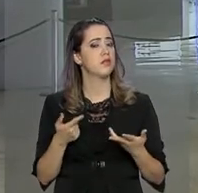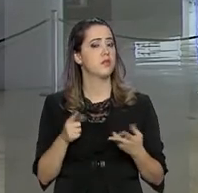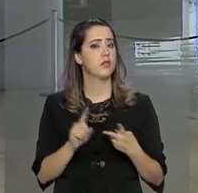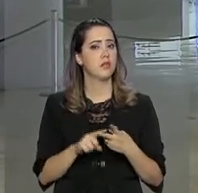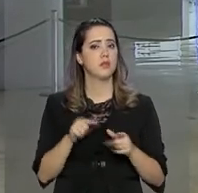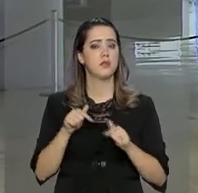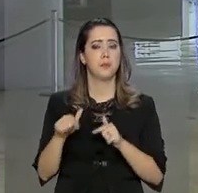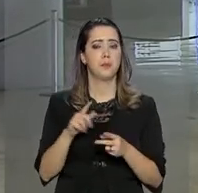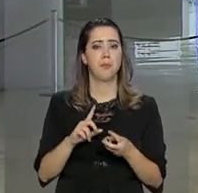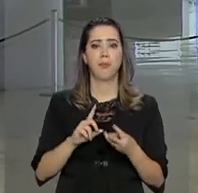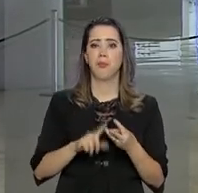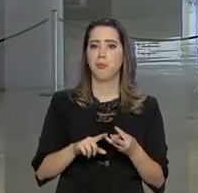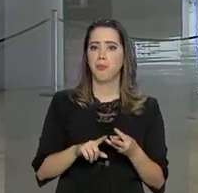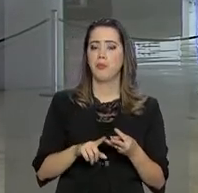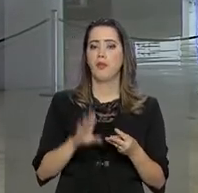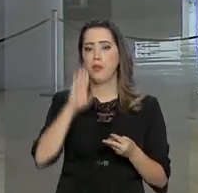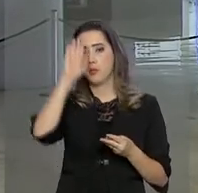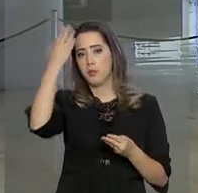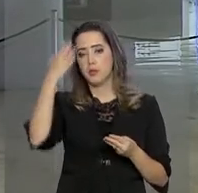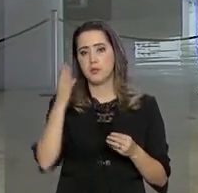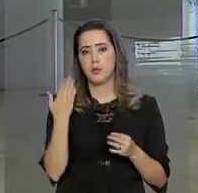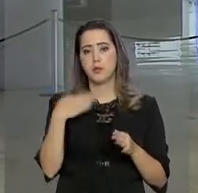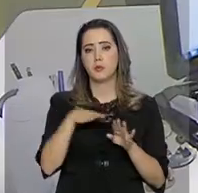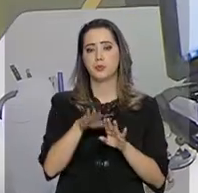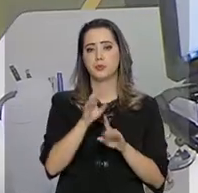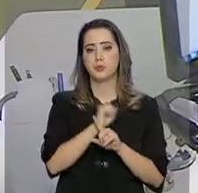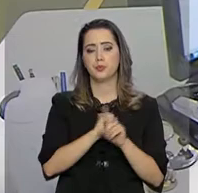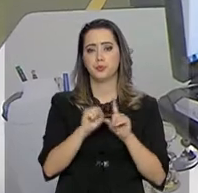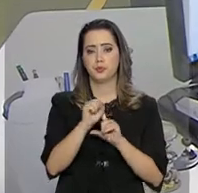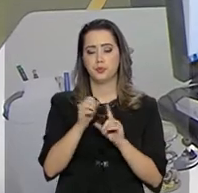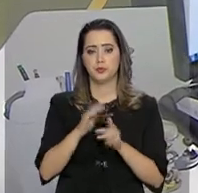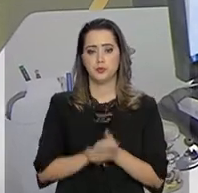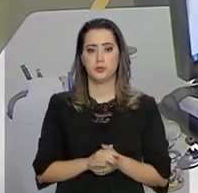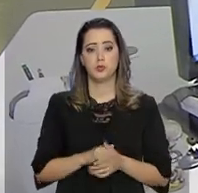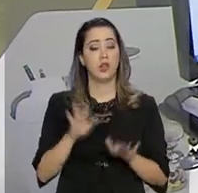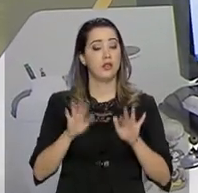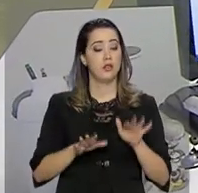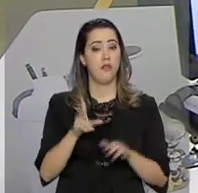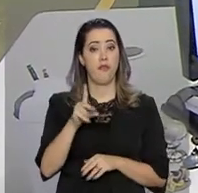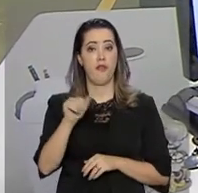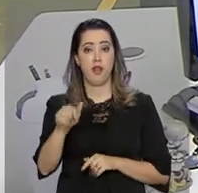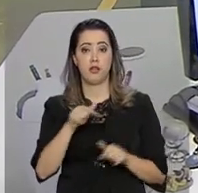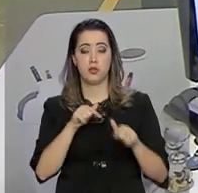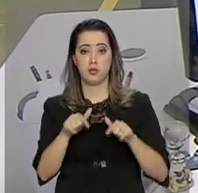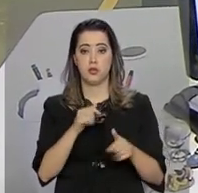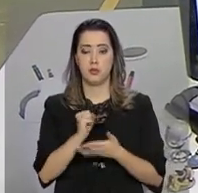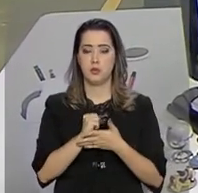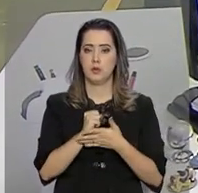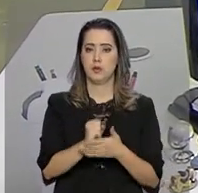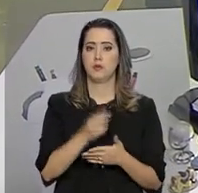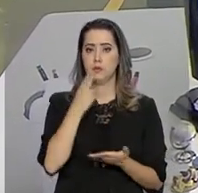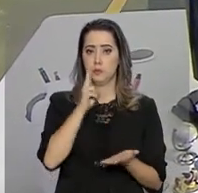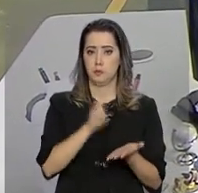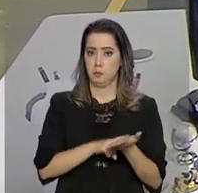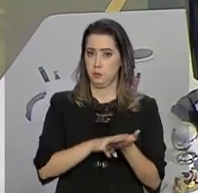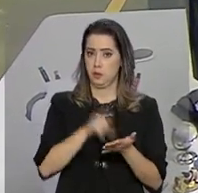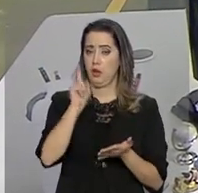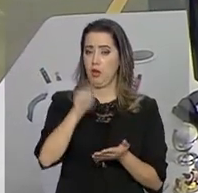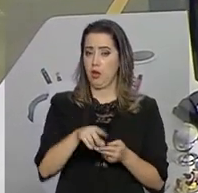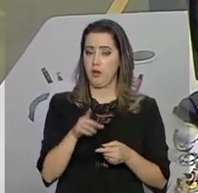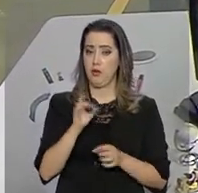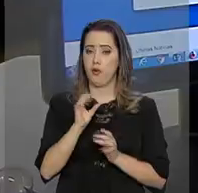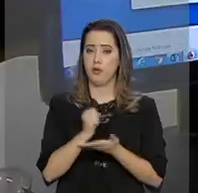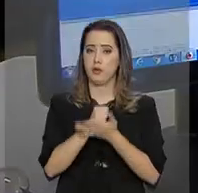trabalho e principalmente a inserção social algumas das vagas de jovens aprendizes oferecidas pelos correios são